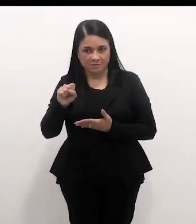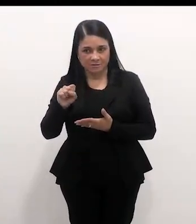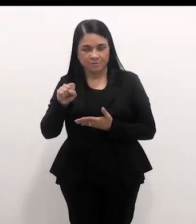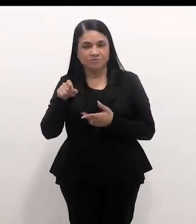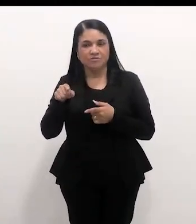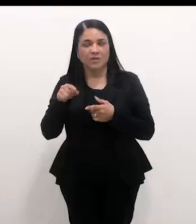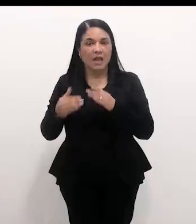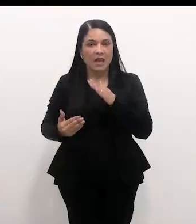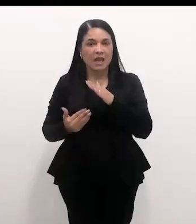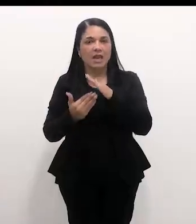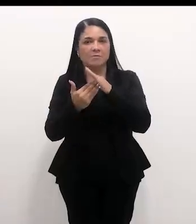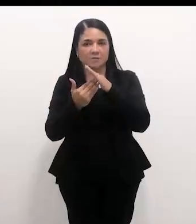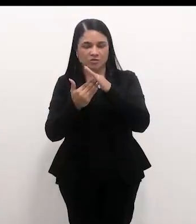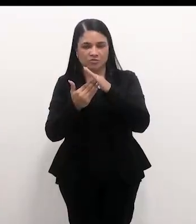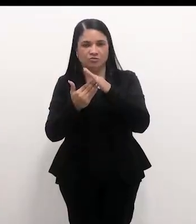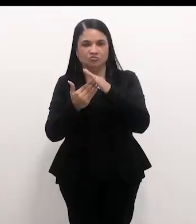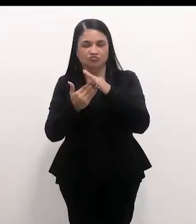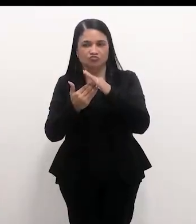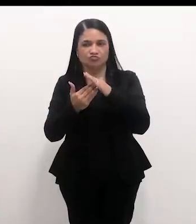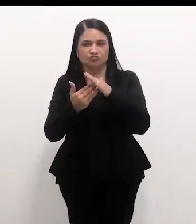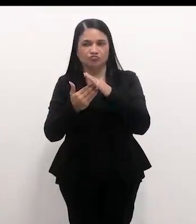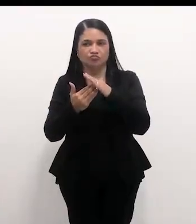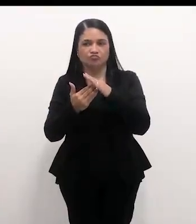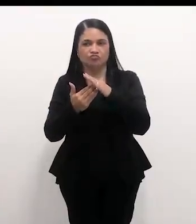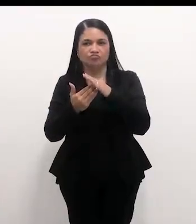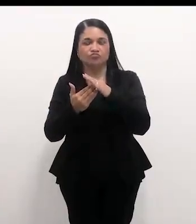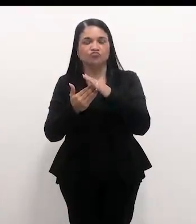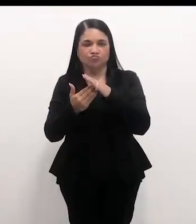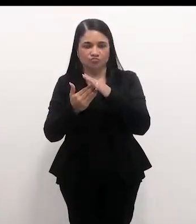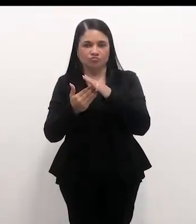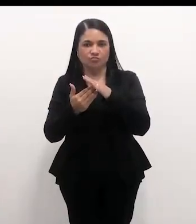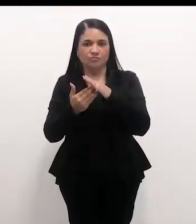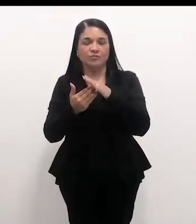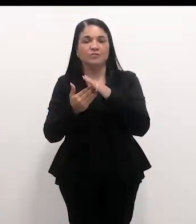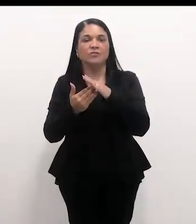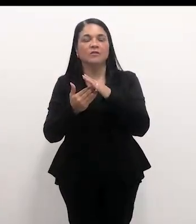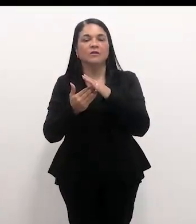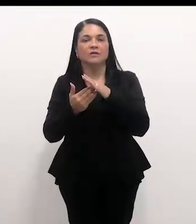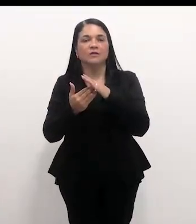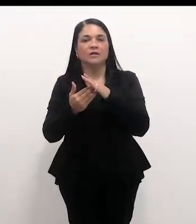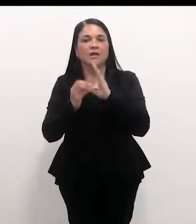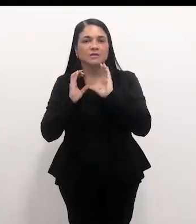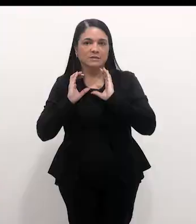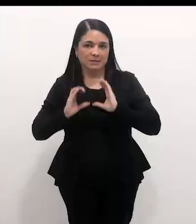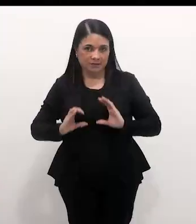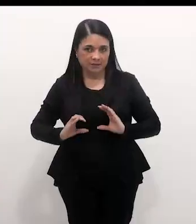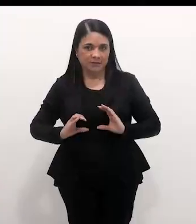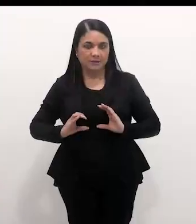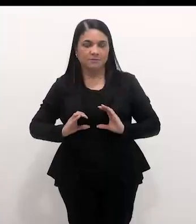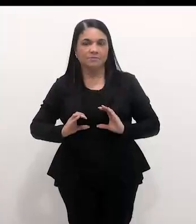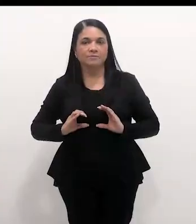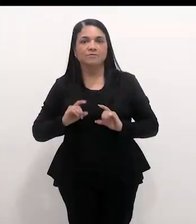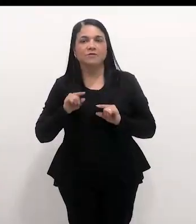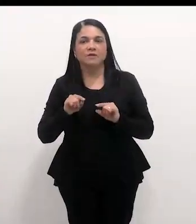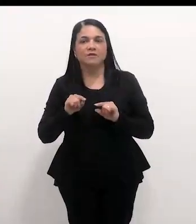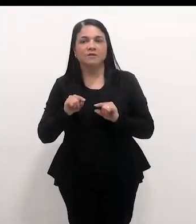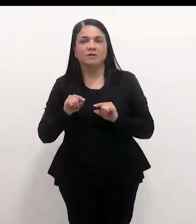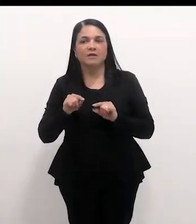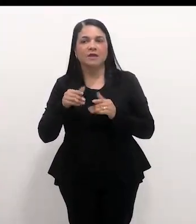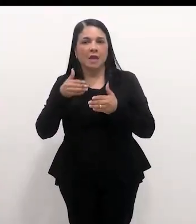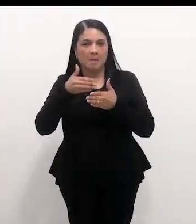sanguinis, mas com alguns limites para fazer de maneira